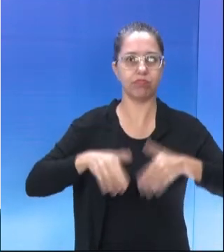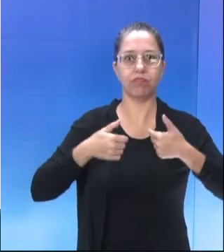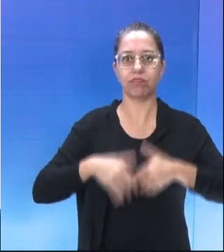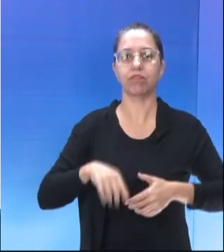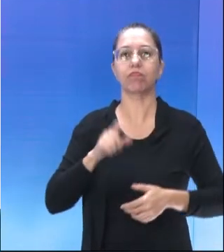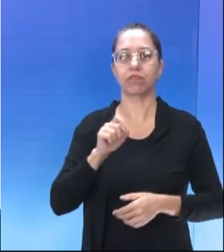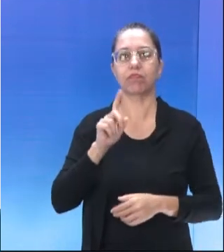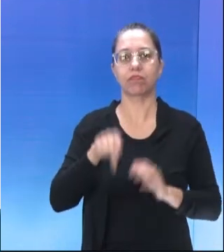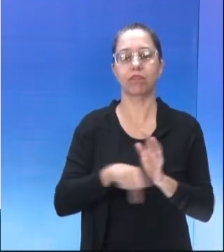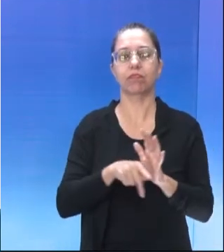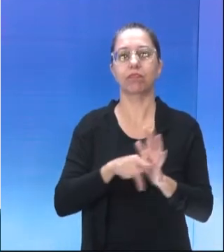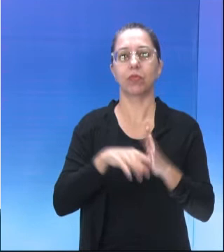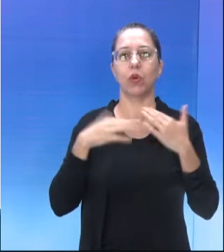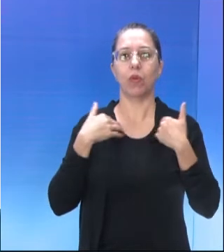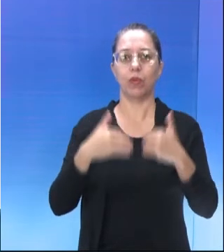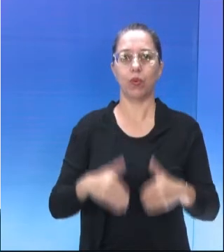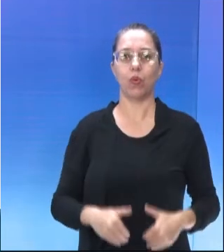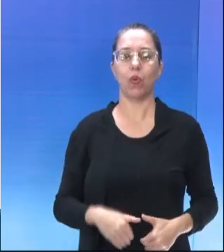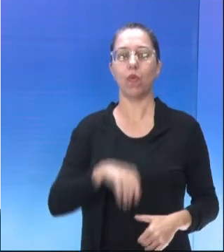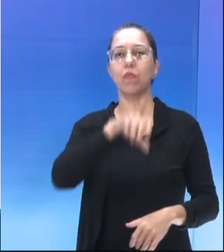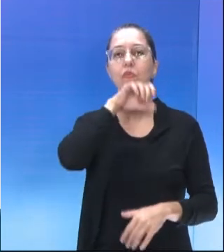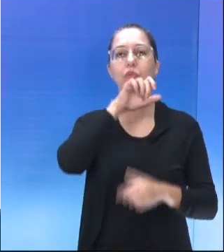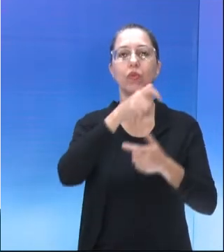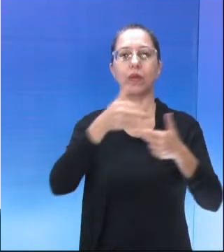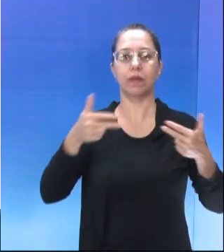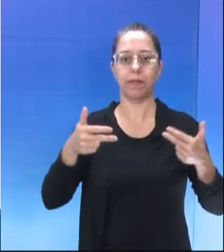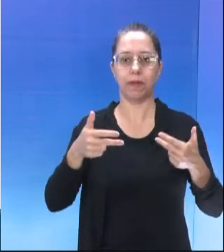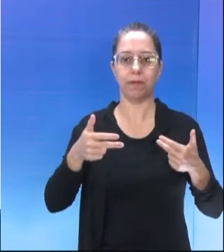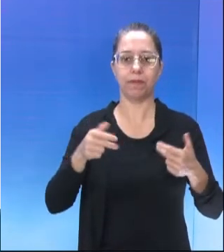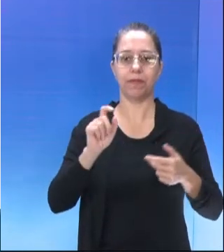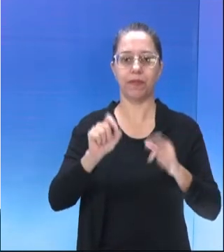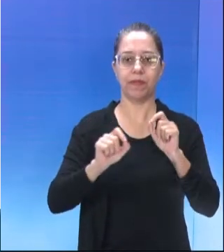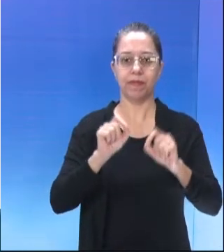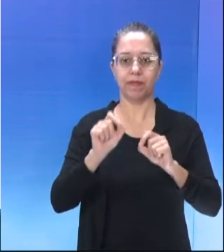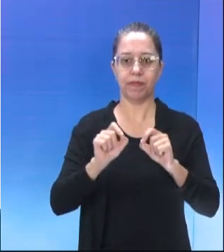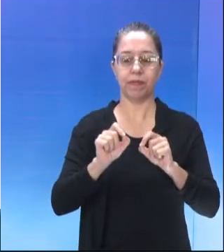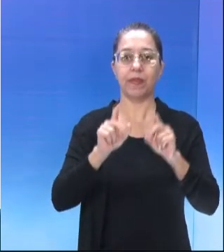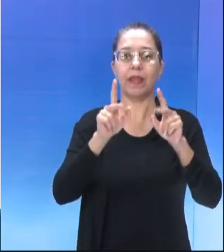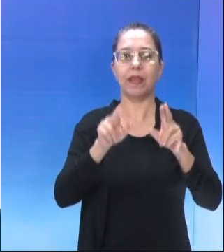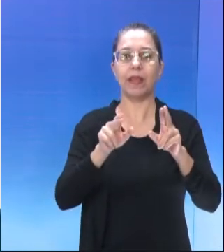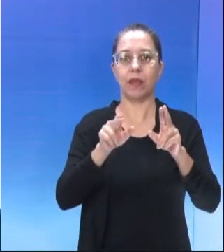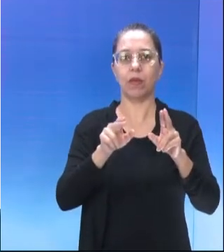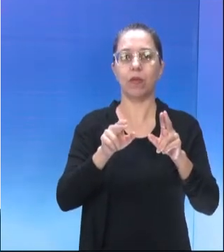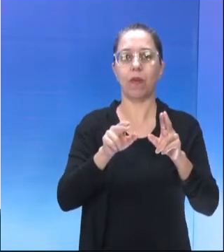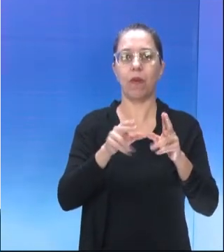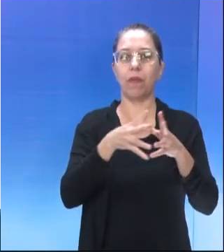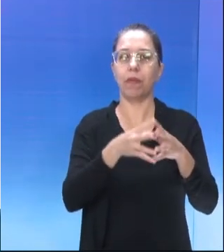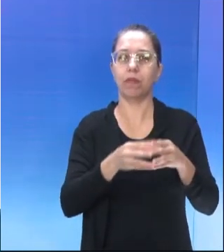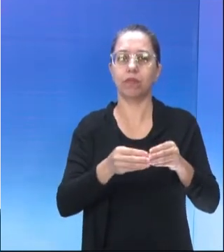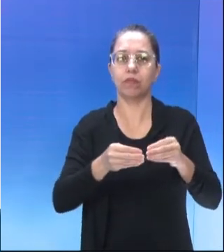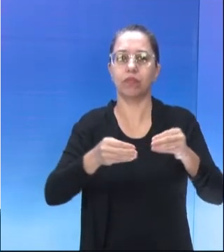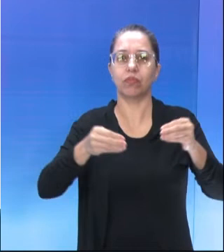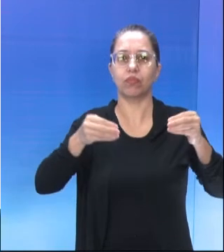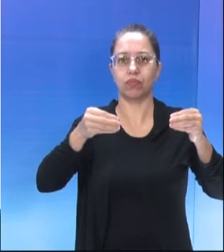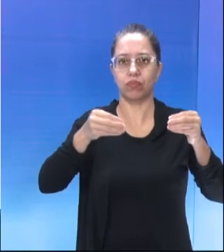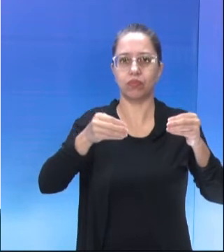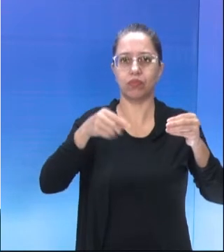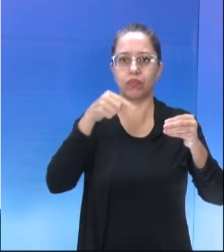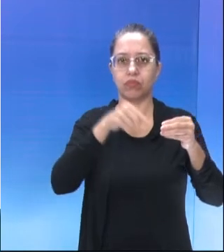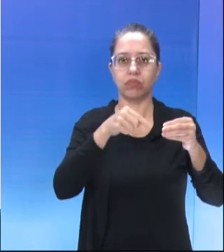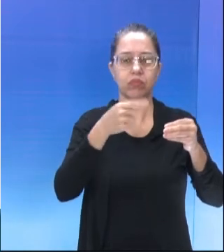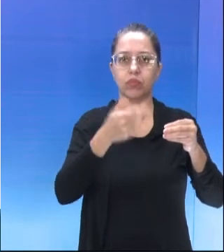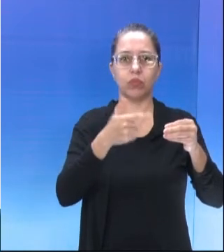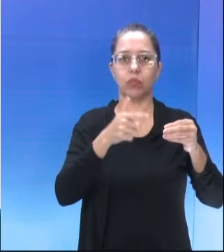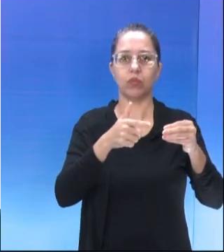esses dejetos do seu corpo, tá? Sua eliminação ocorre sobre a forma de uma pasta, praticamente não exigindo